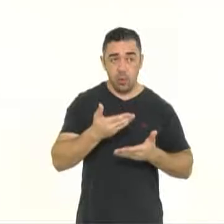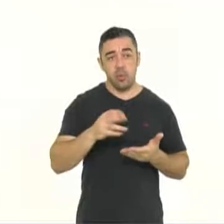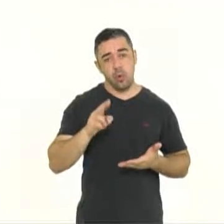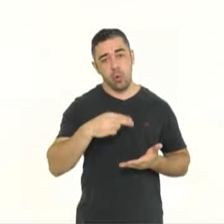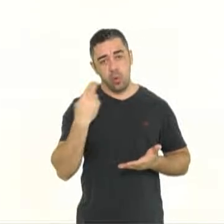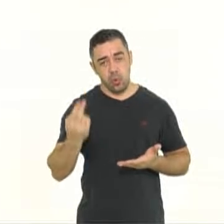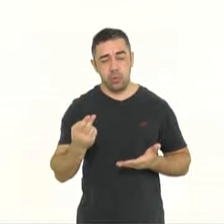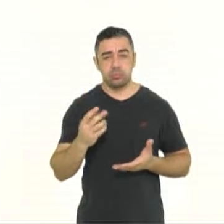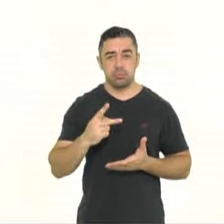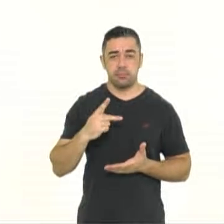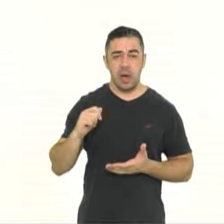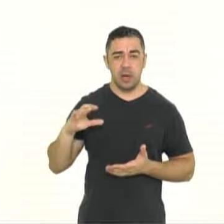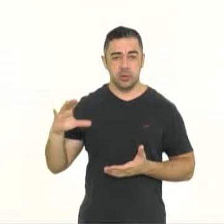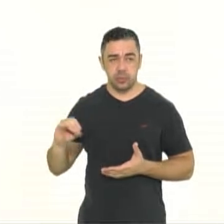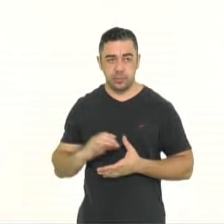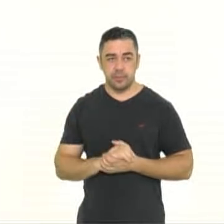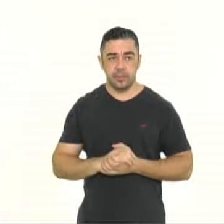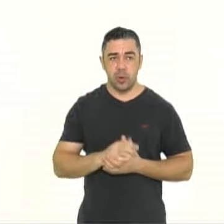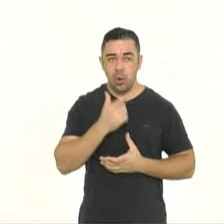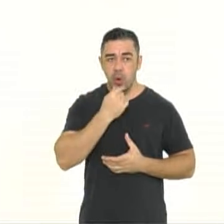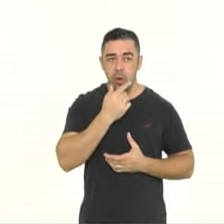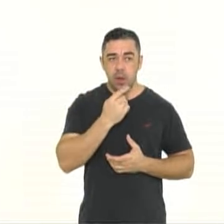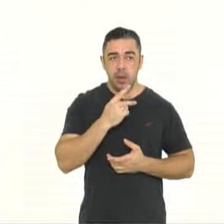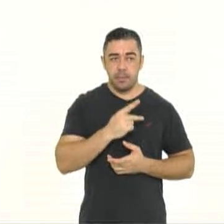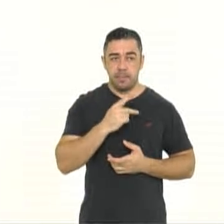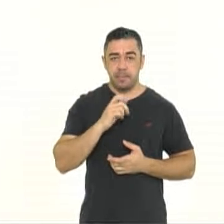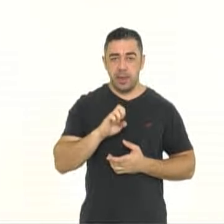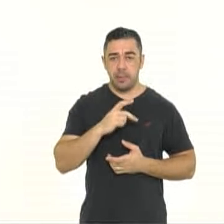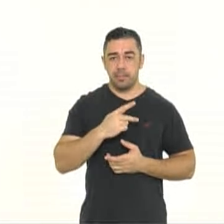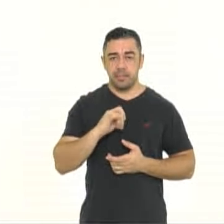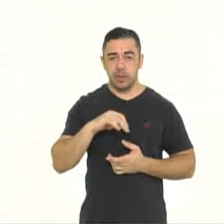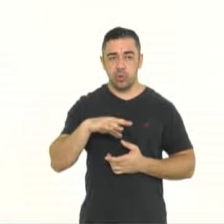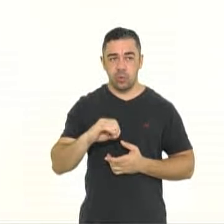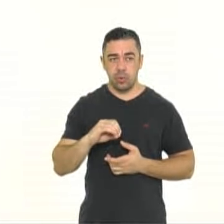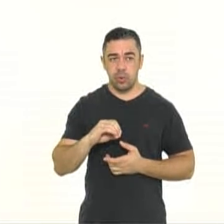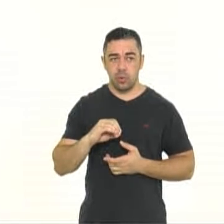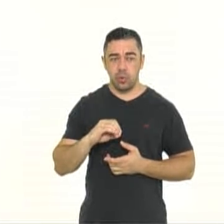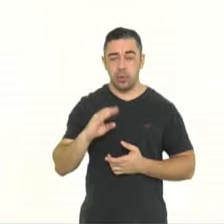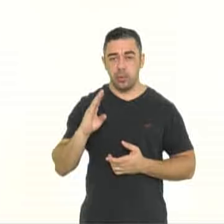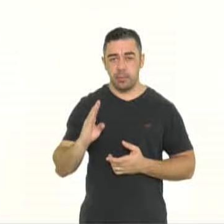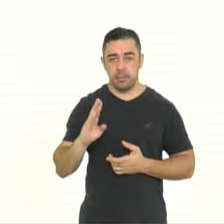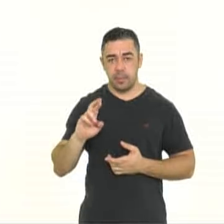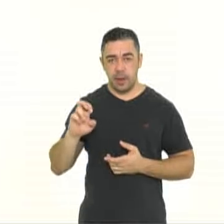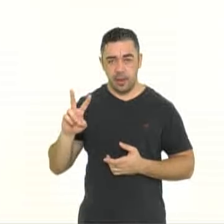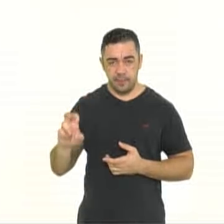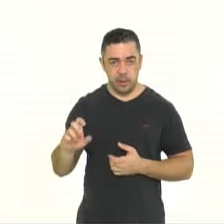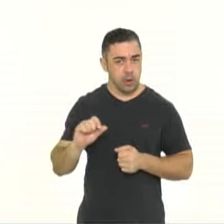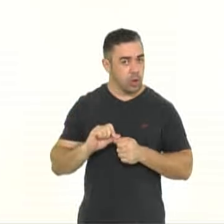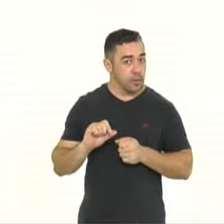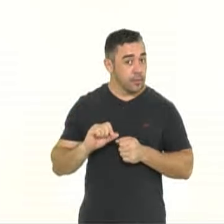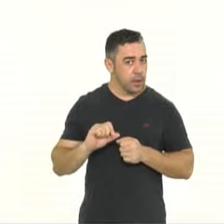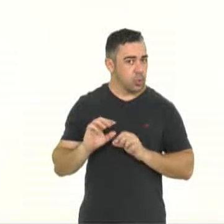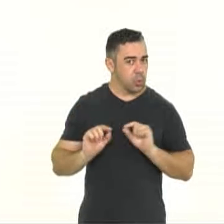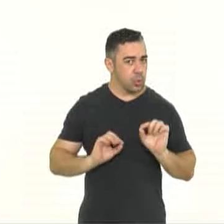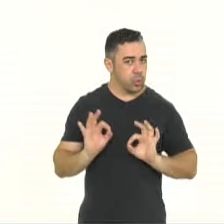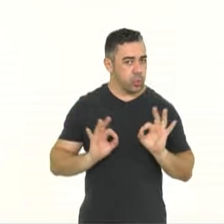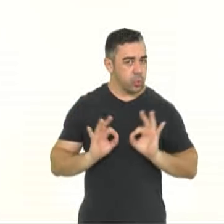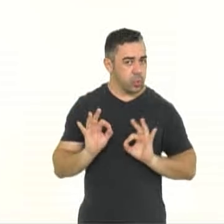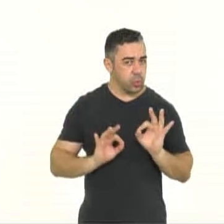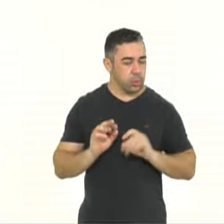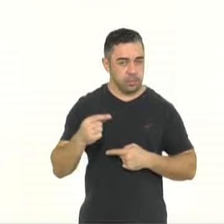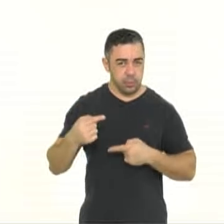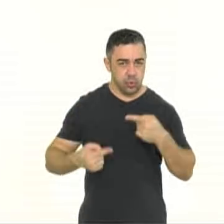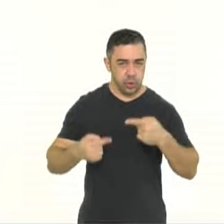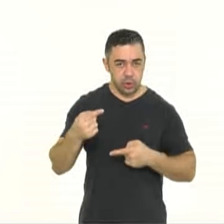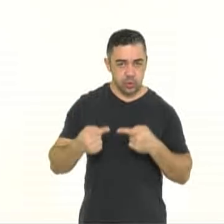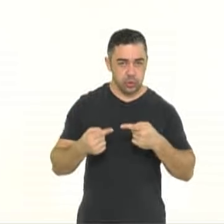palácio, acabou que um deles, chamado Pepino Breve, começou a fazer todo um fortalecimento de poder